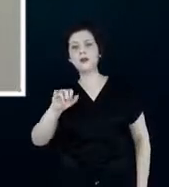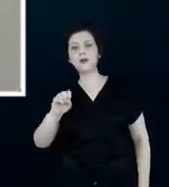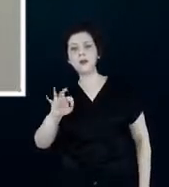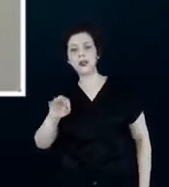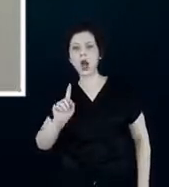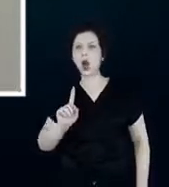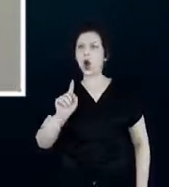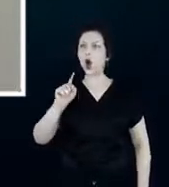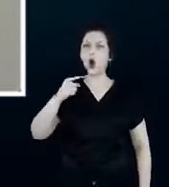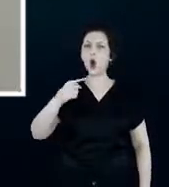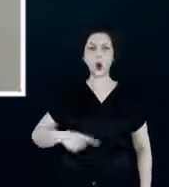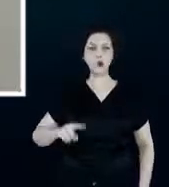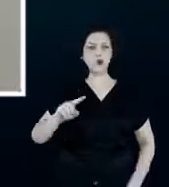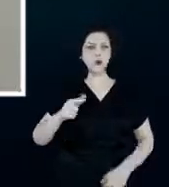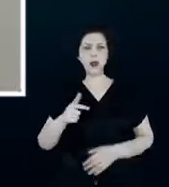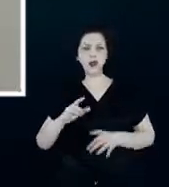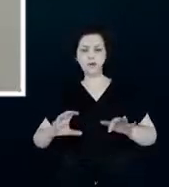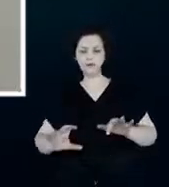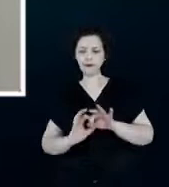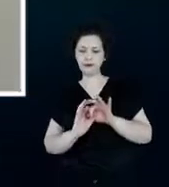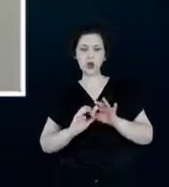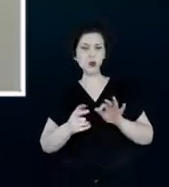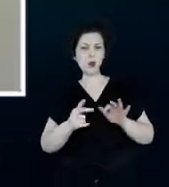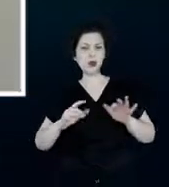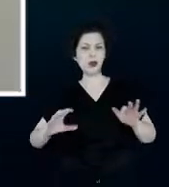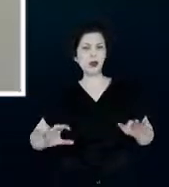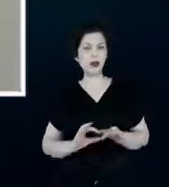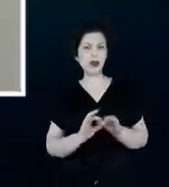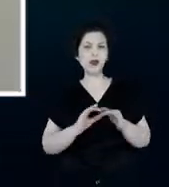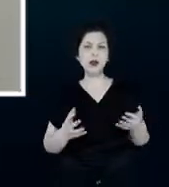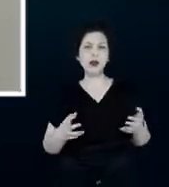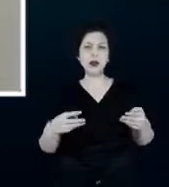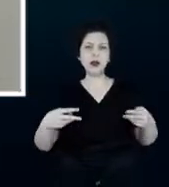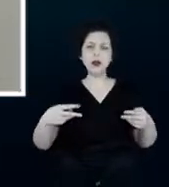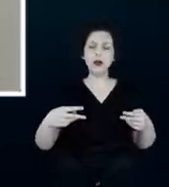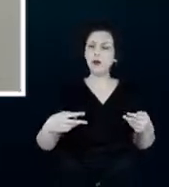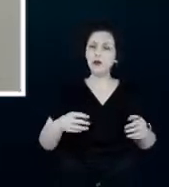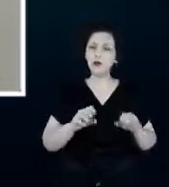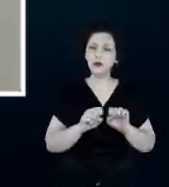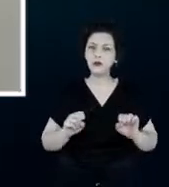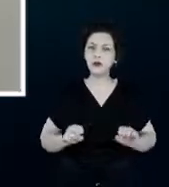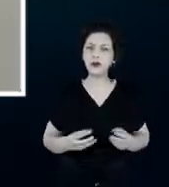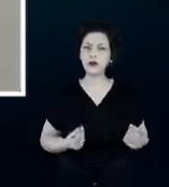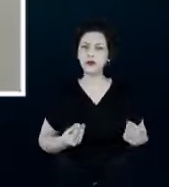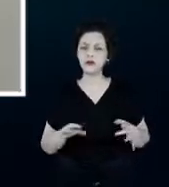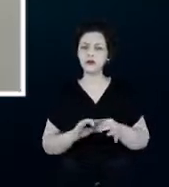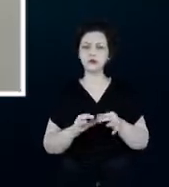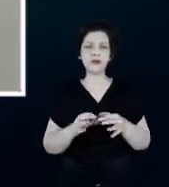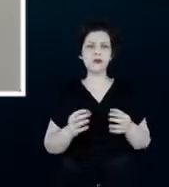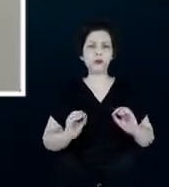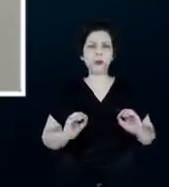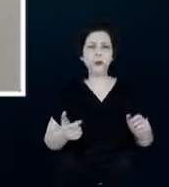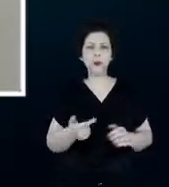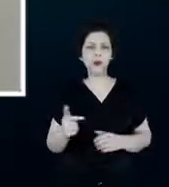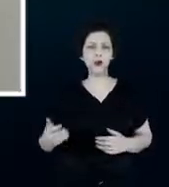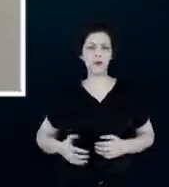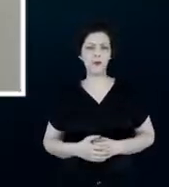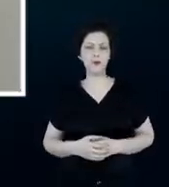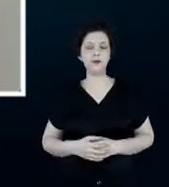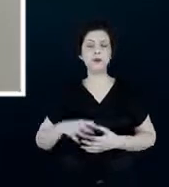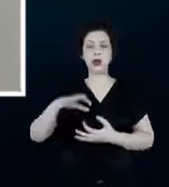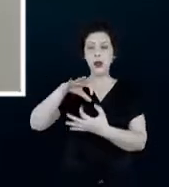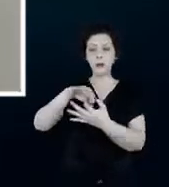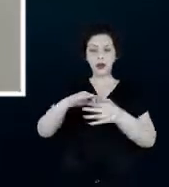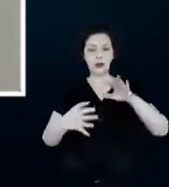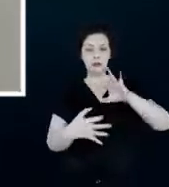não era conectada ao sistema interligado. E aí, o que a gente tem que dizer? Que por mais que a gente interconecte, né, a gente